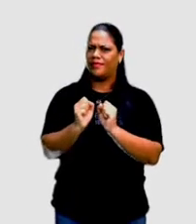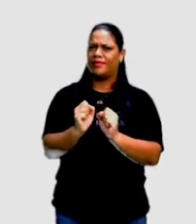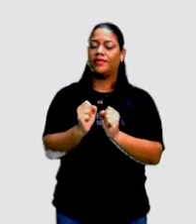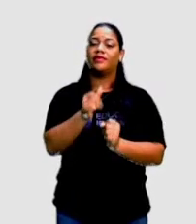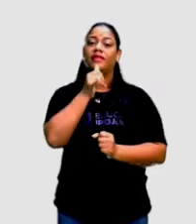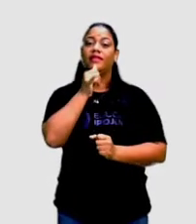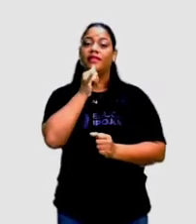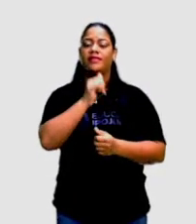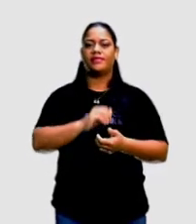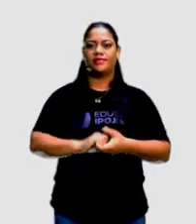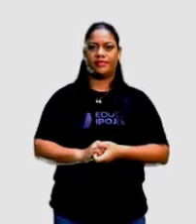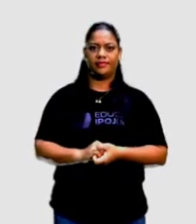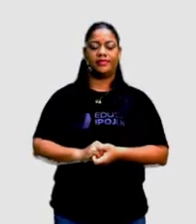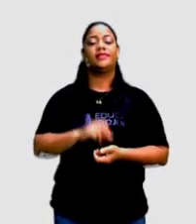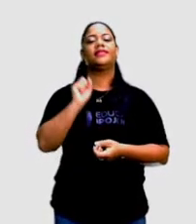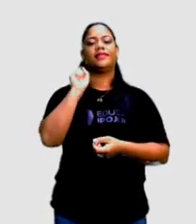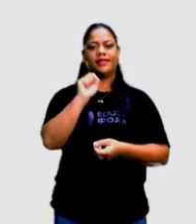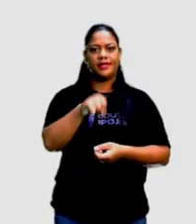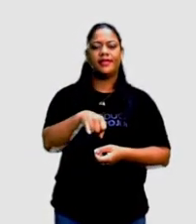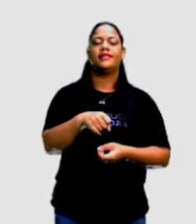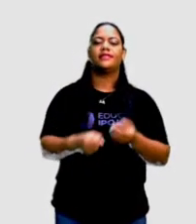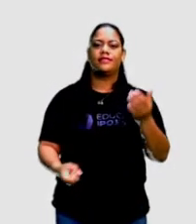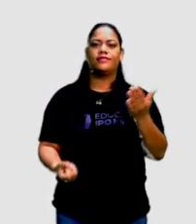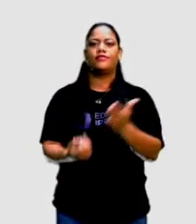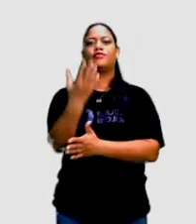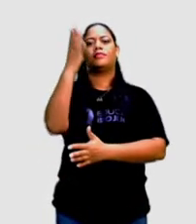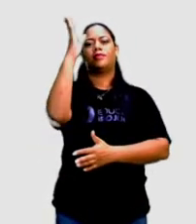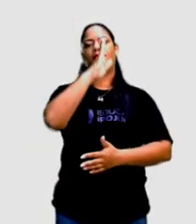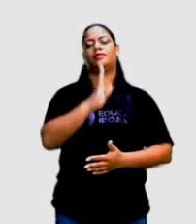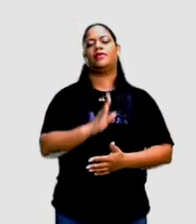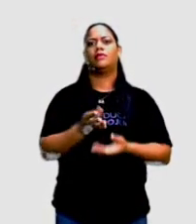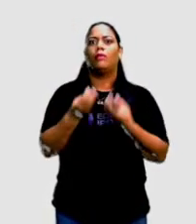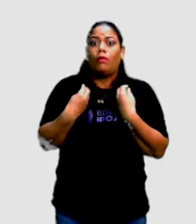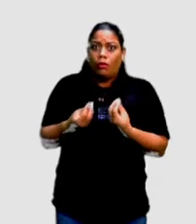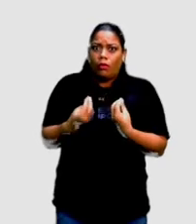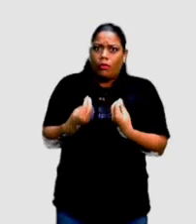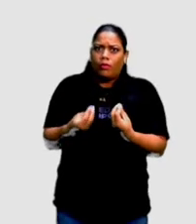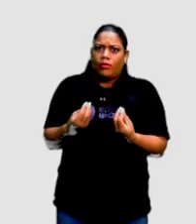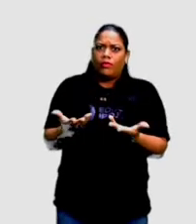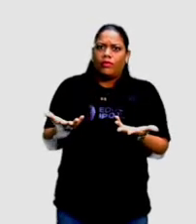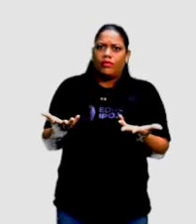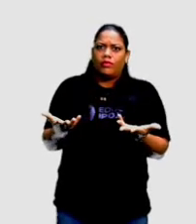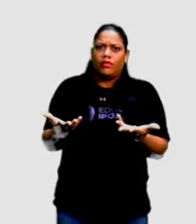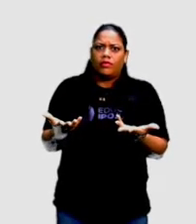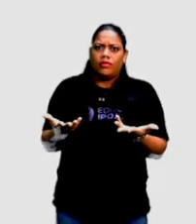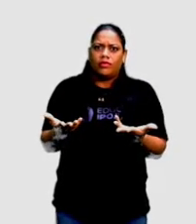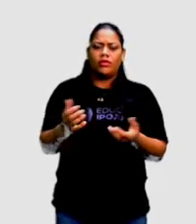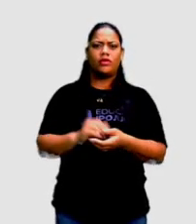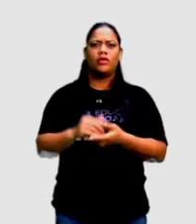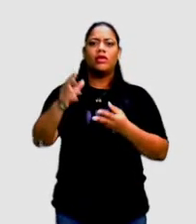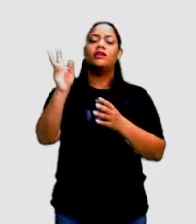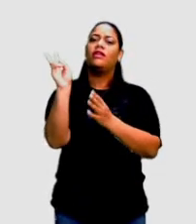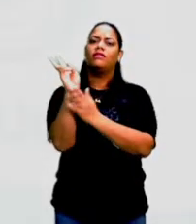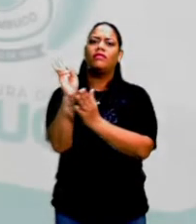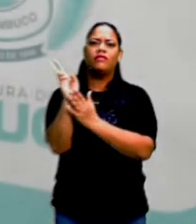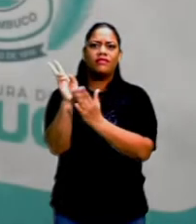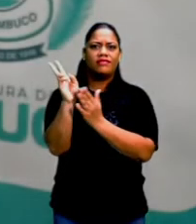Olha o exemplo. E assim foi o descobrimento do Brasil. Como assim? E a versão dos